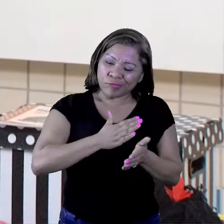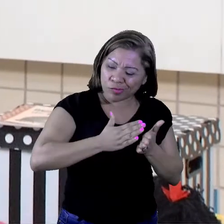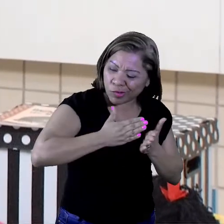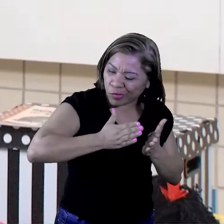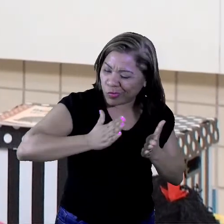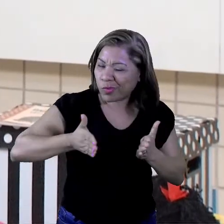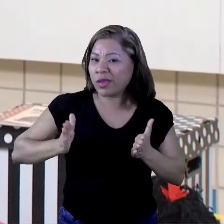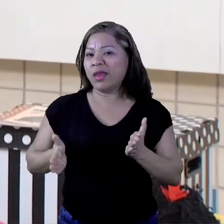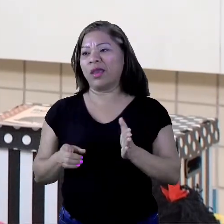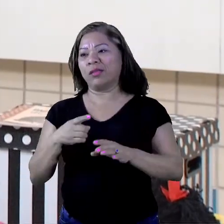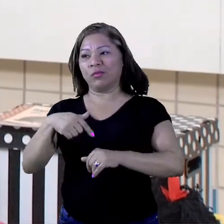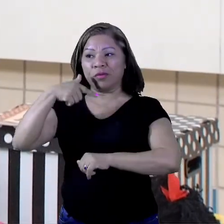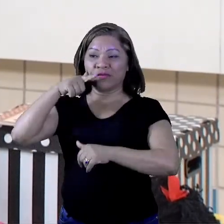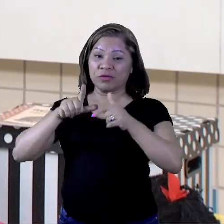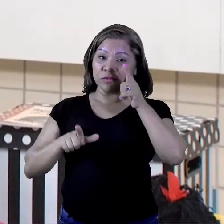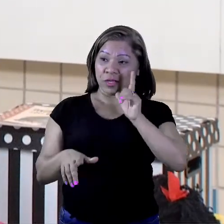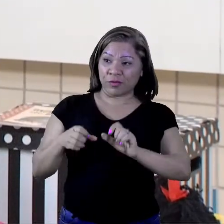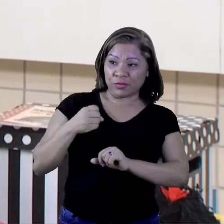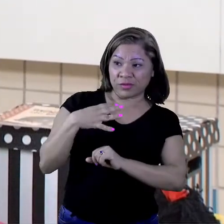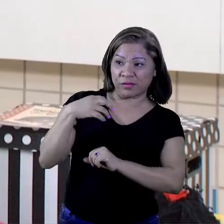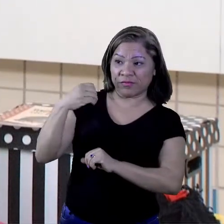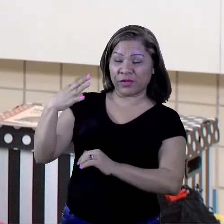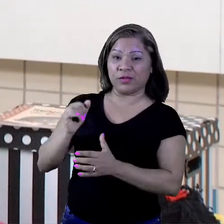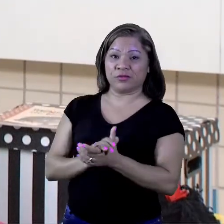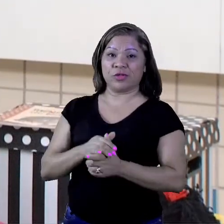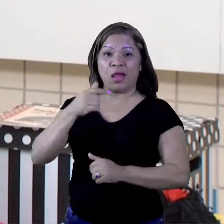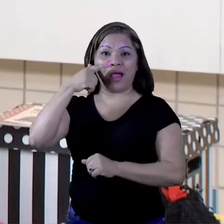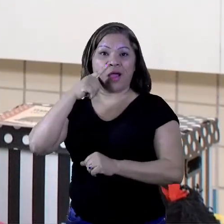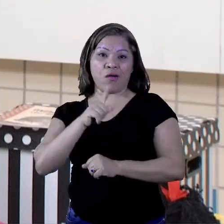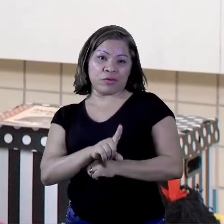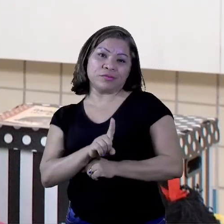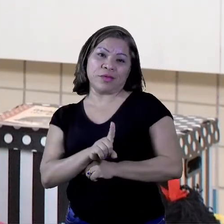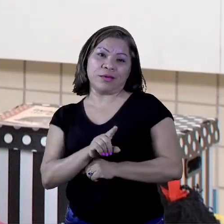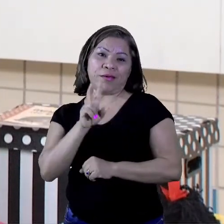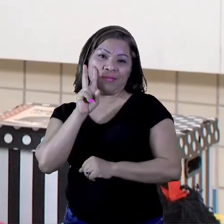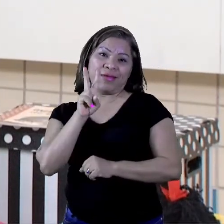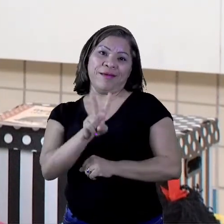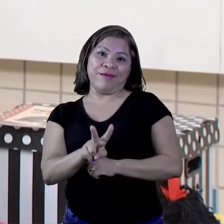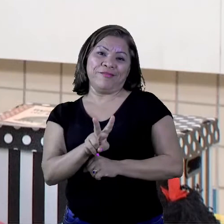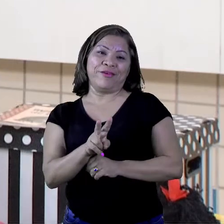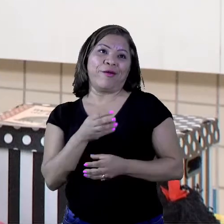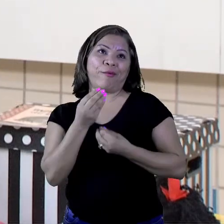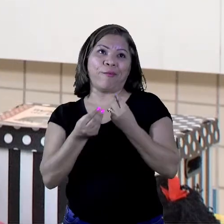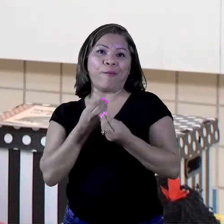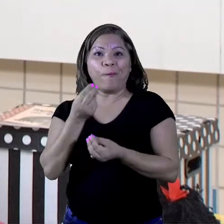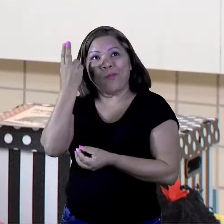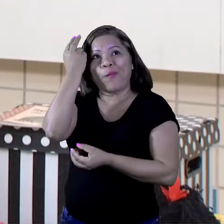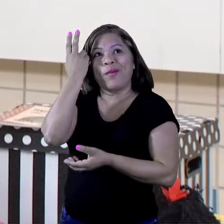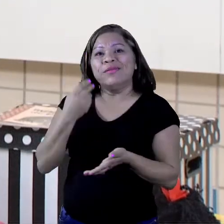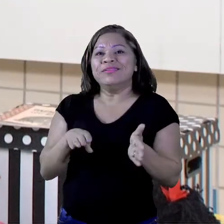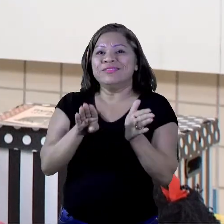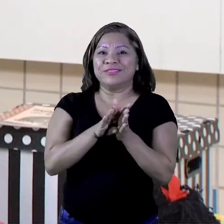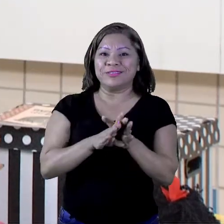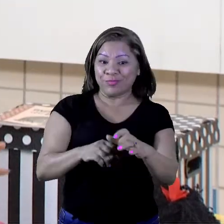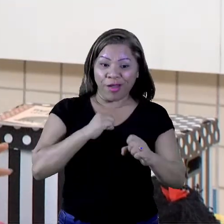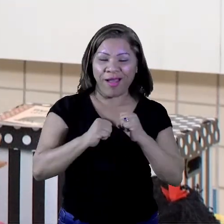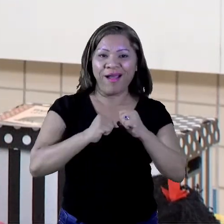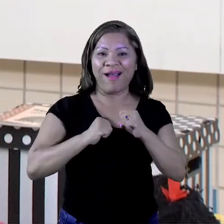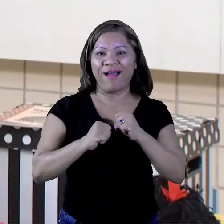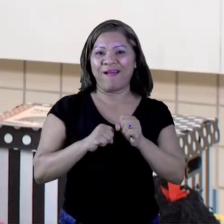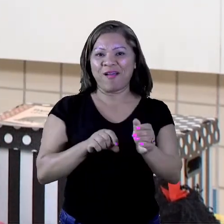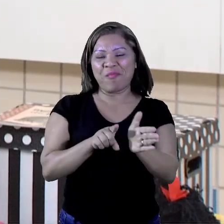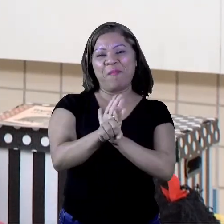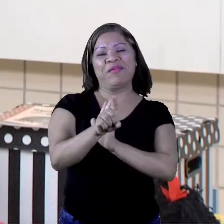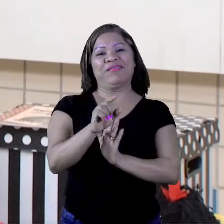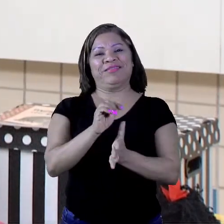viajar. Consigo até visualizar o coelhinho chegando e perguntando para ela e saindo assim, sabe, em disparada para fazer o